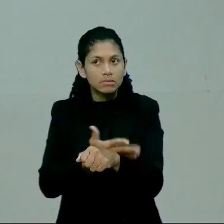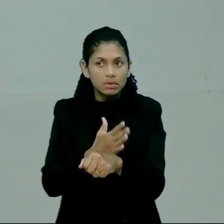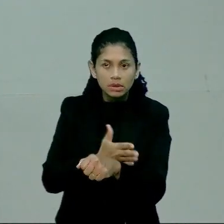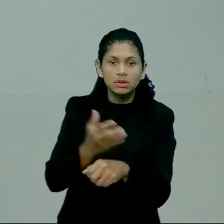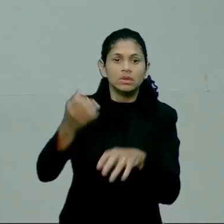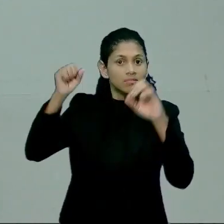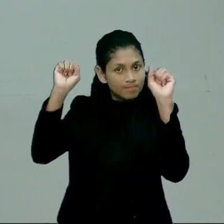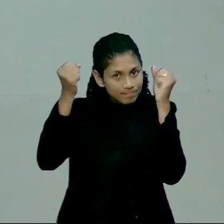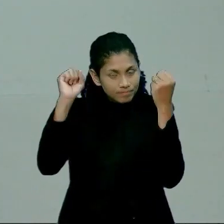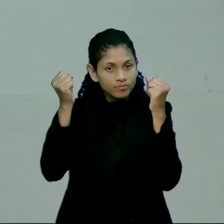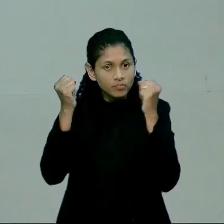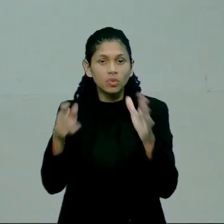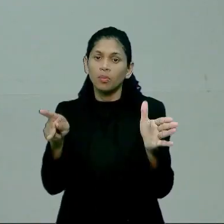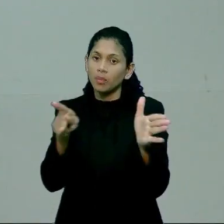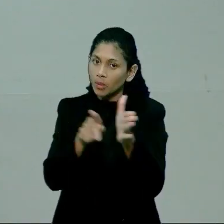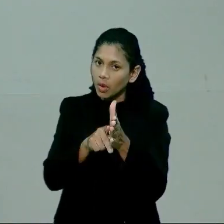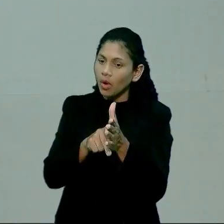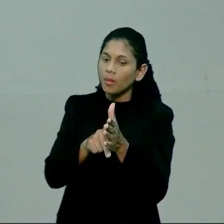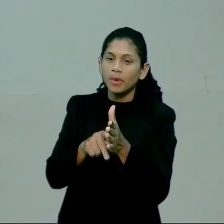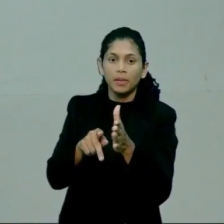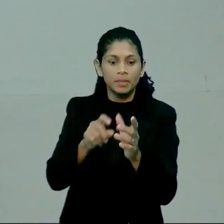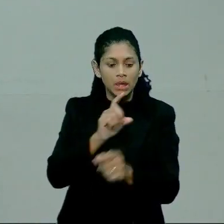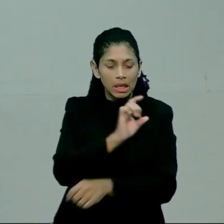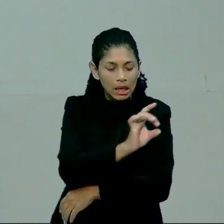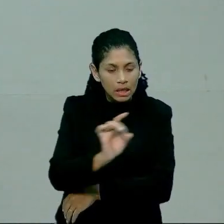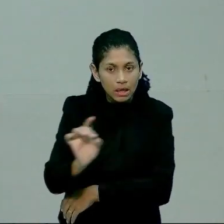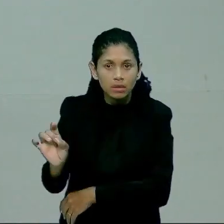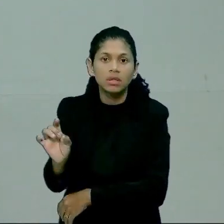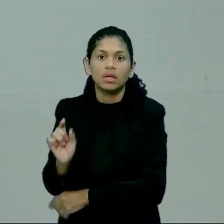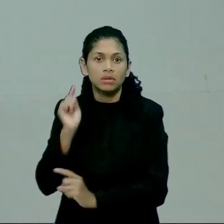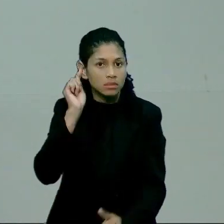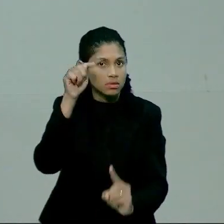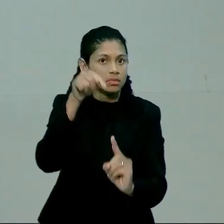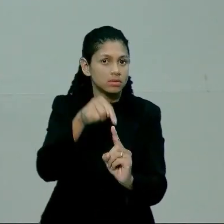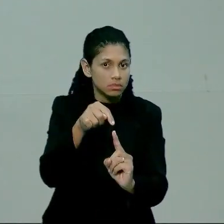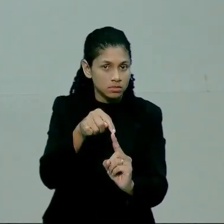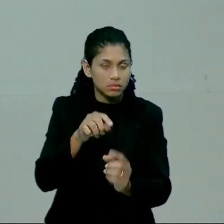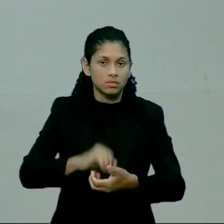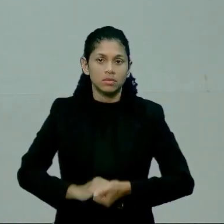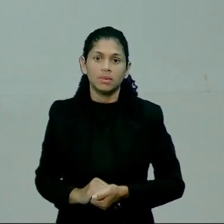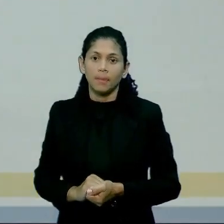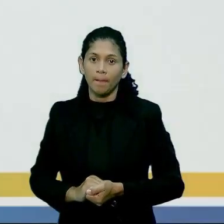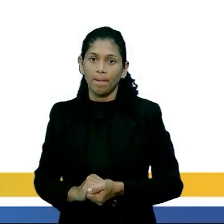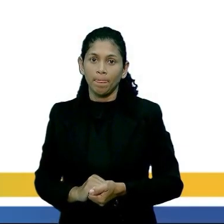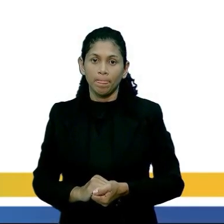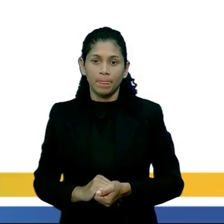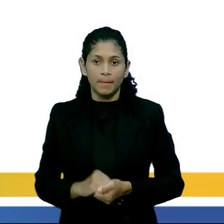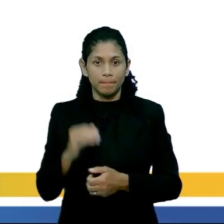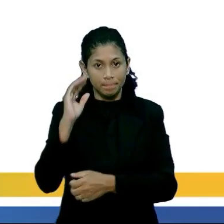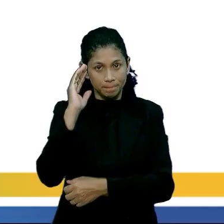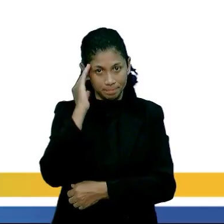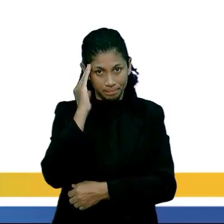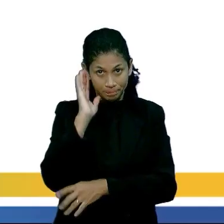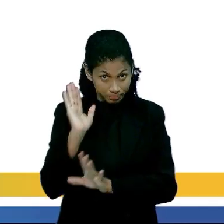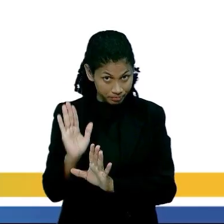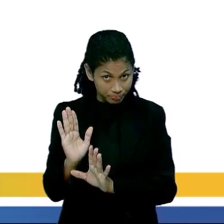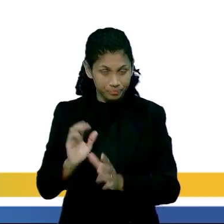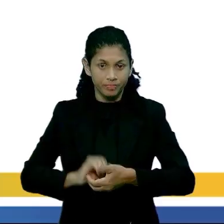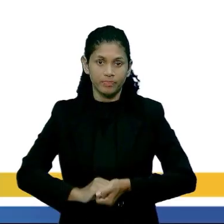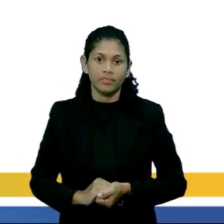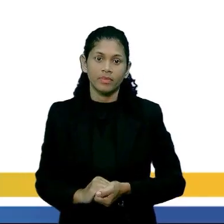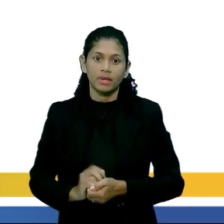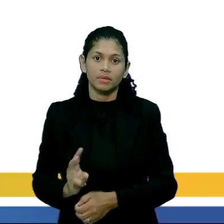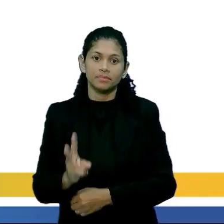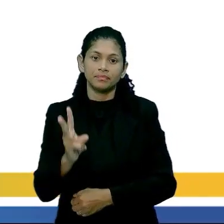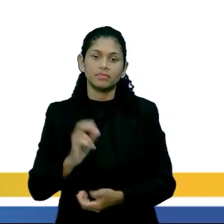isso. Resultados que possam ser um pouco mais naturais e que possam facilitar os meus resultados. Compreendido? Avançamos mais um pouquinho.